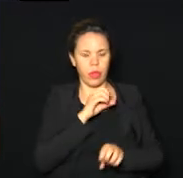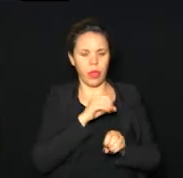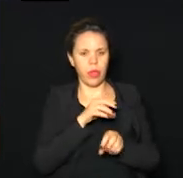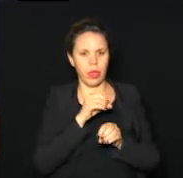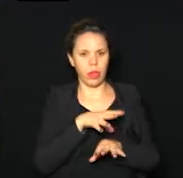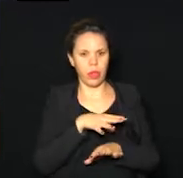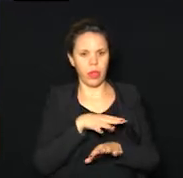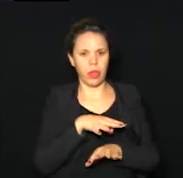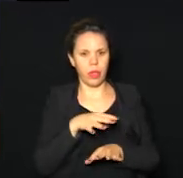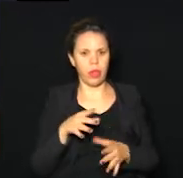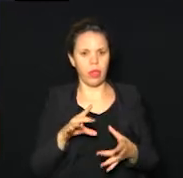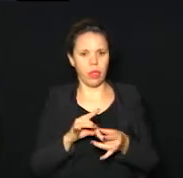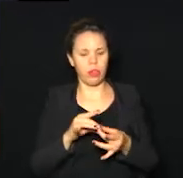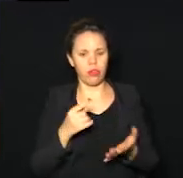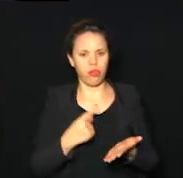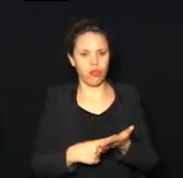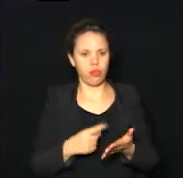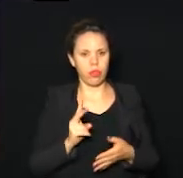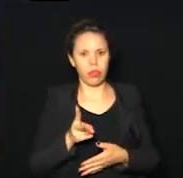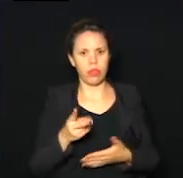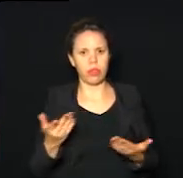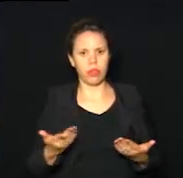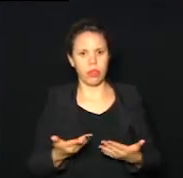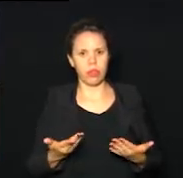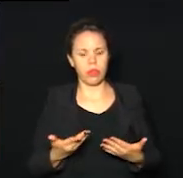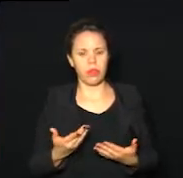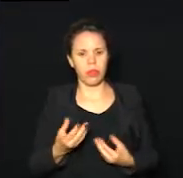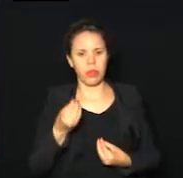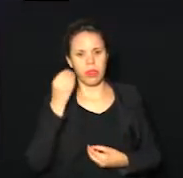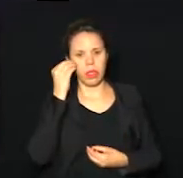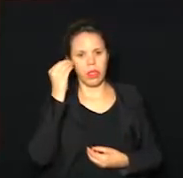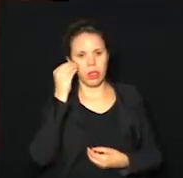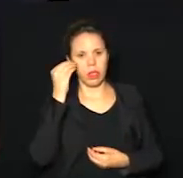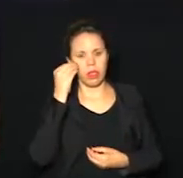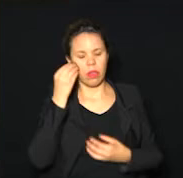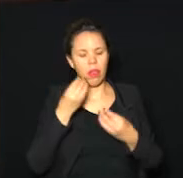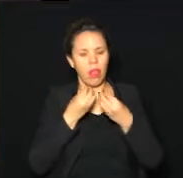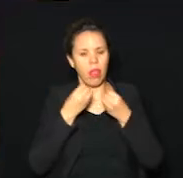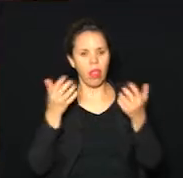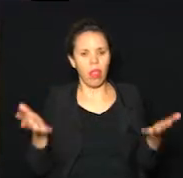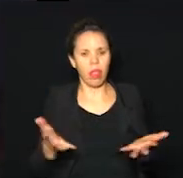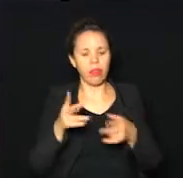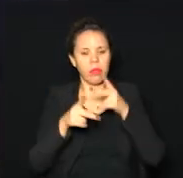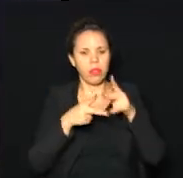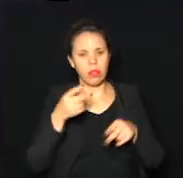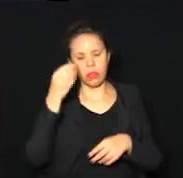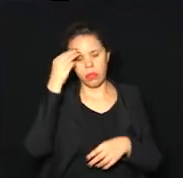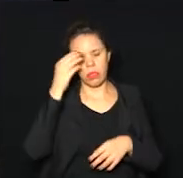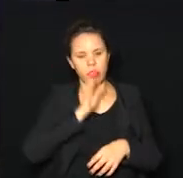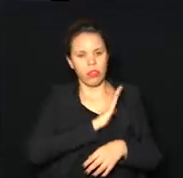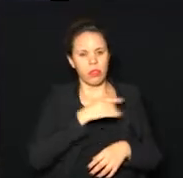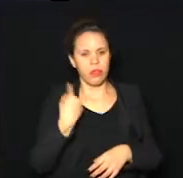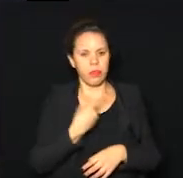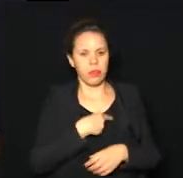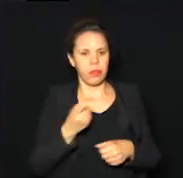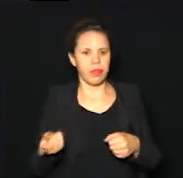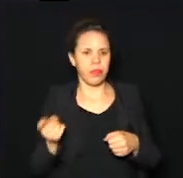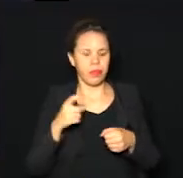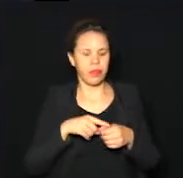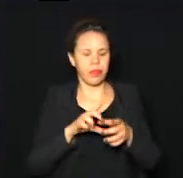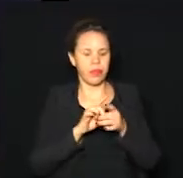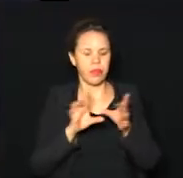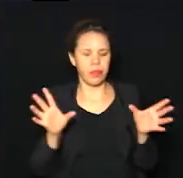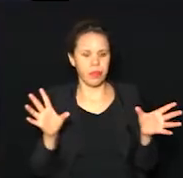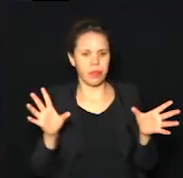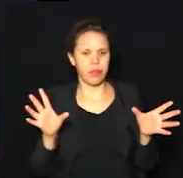A Fazubra está junto com vocês hoje, sempre, e vamos tentar sensibilizar mentes e corações para que possamos voltar à